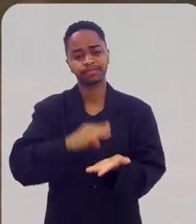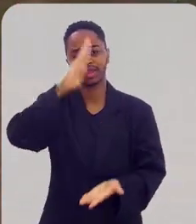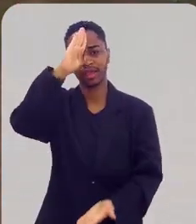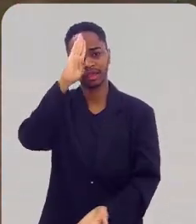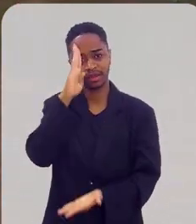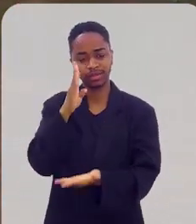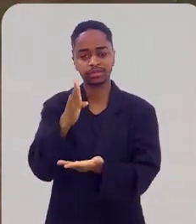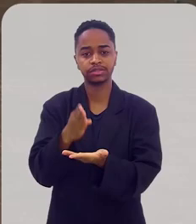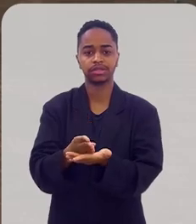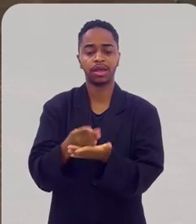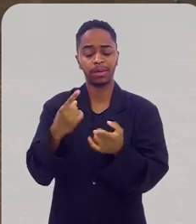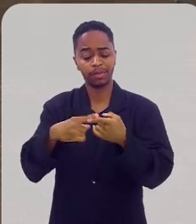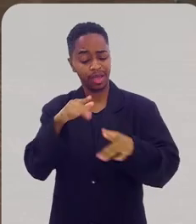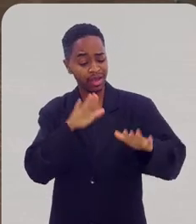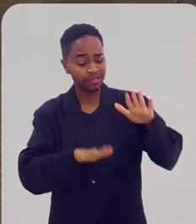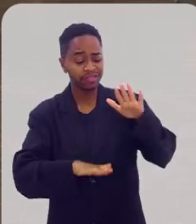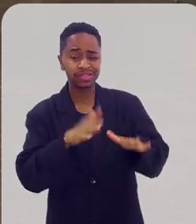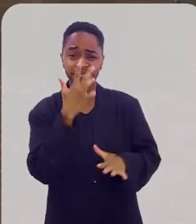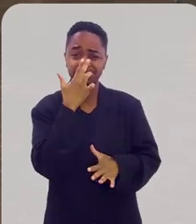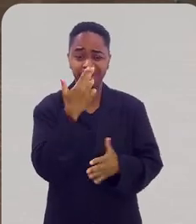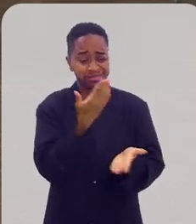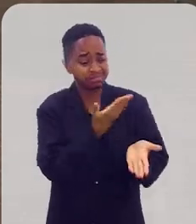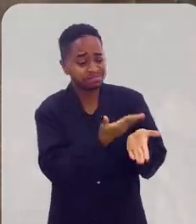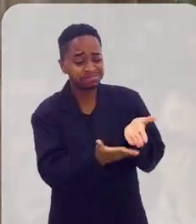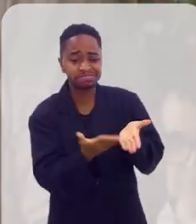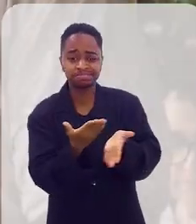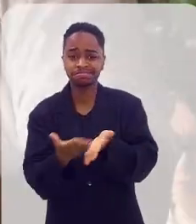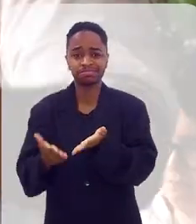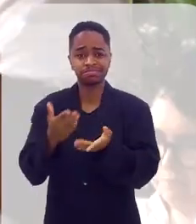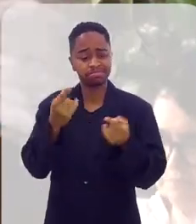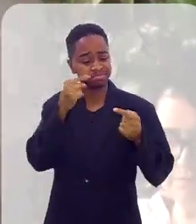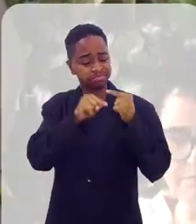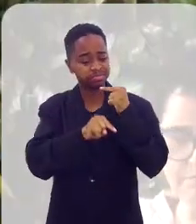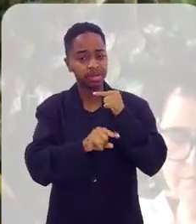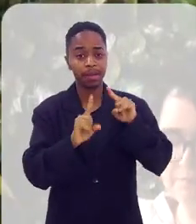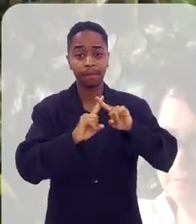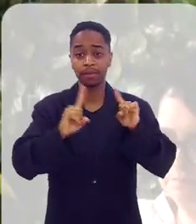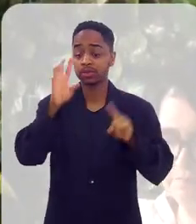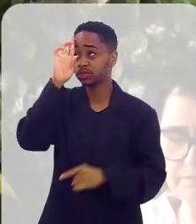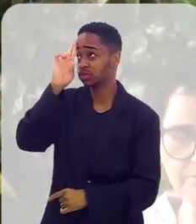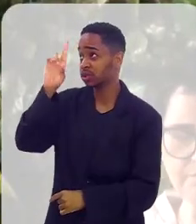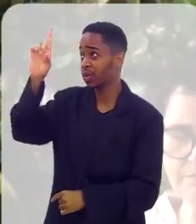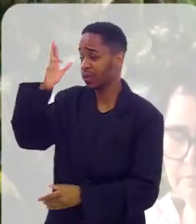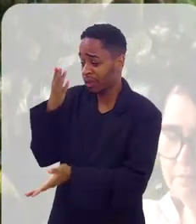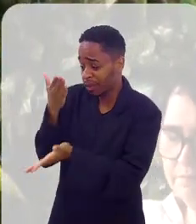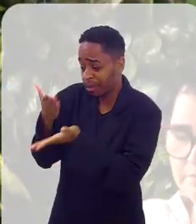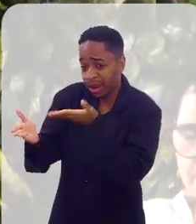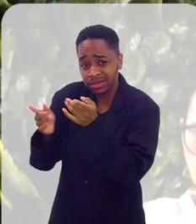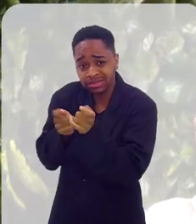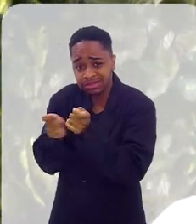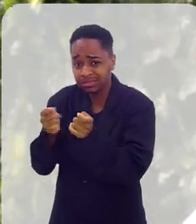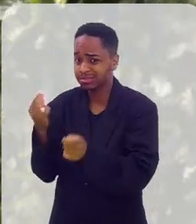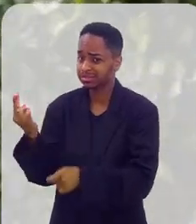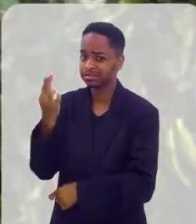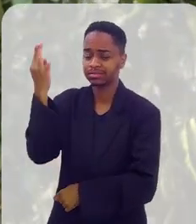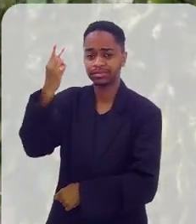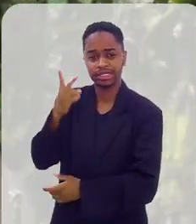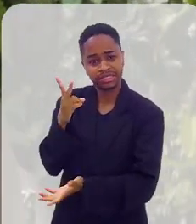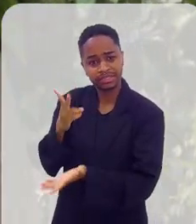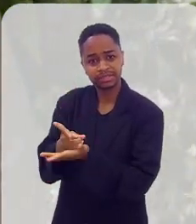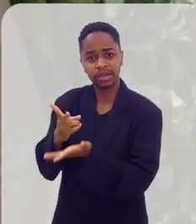acreditar, mesmo quando tudo não colaborar. O Senhor não perde o controle, é dono